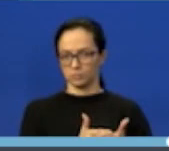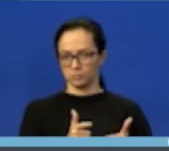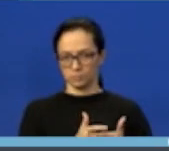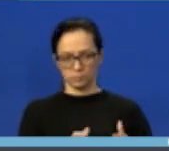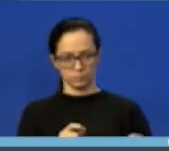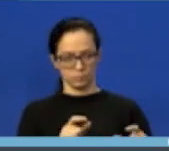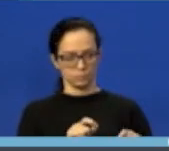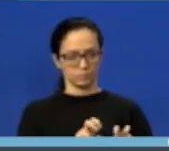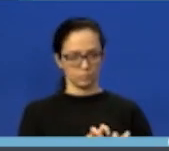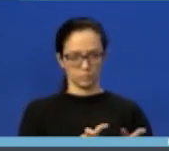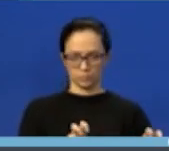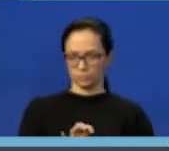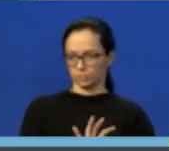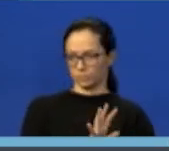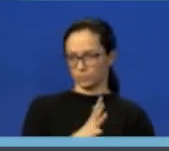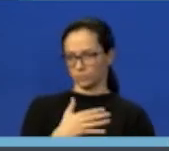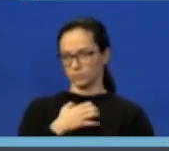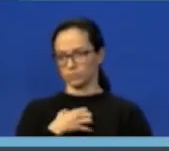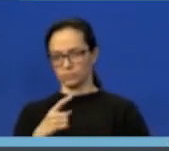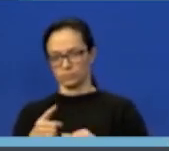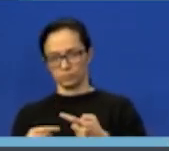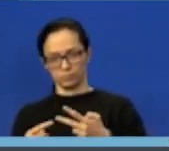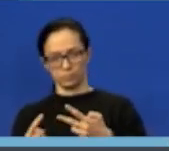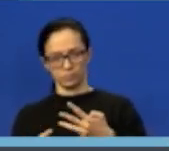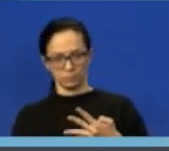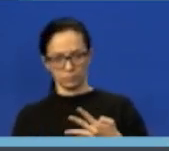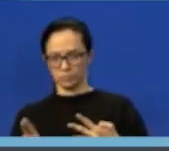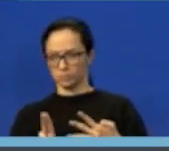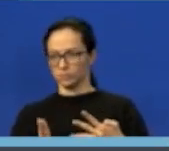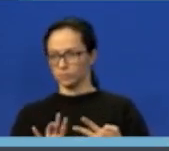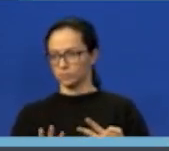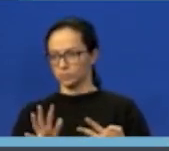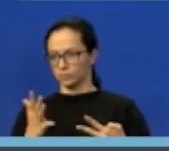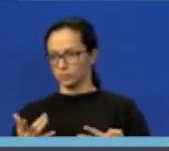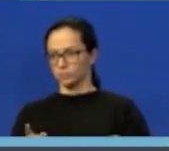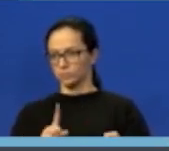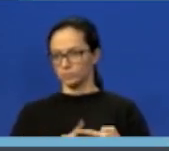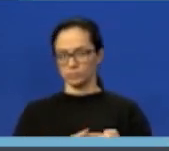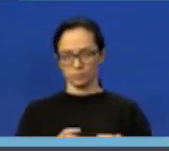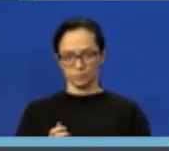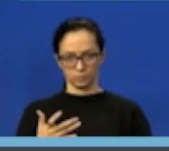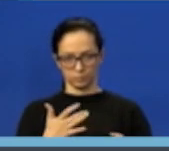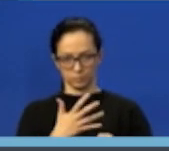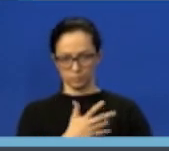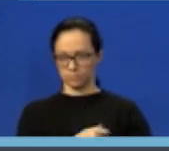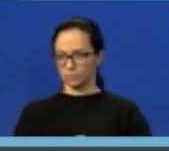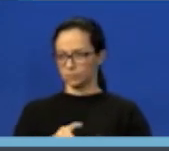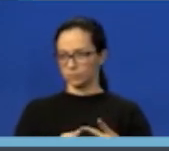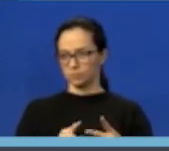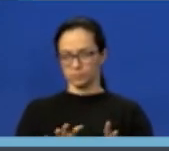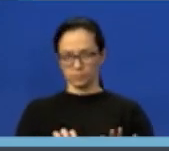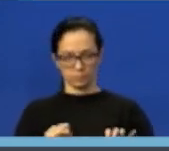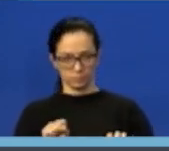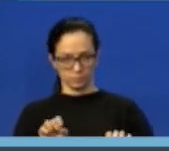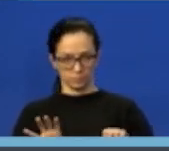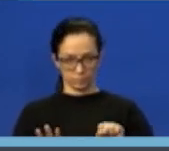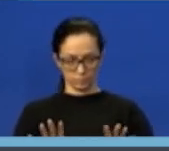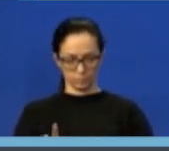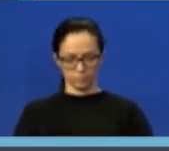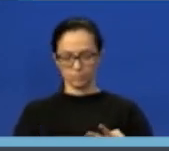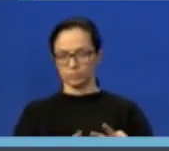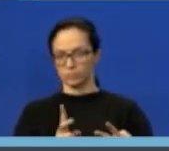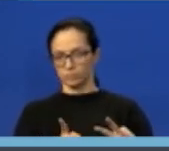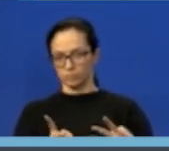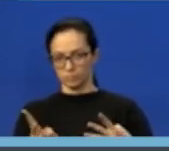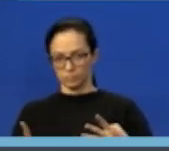bactéria. E existem 4 tipos de bacteremias, que podem ser as transitórias, as intermitentes, as contínuas e